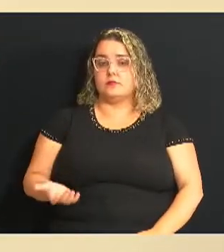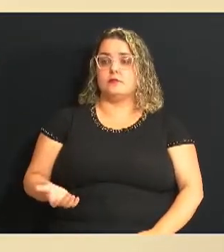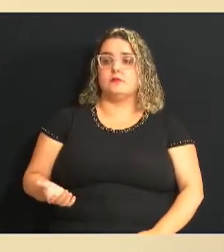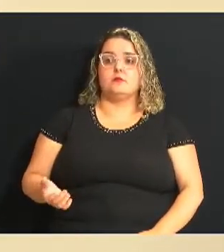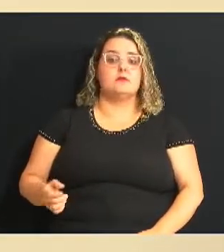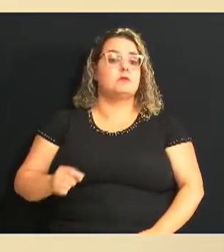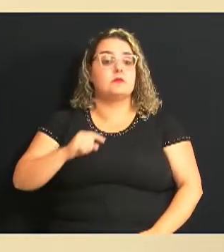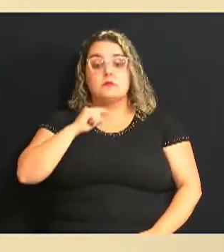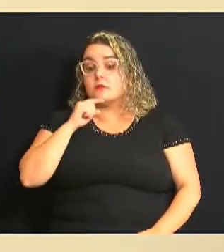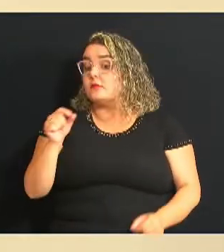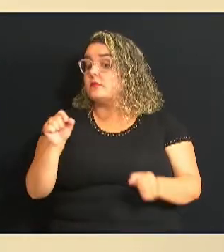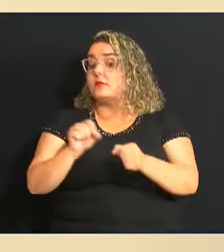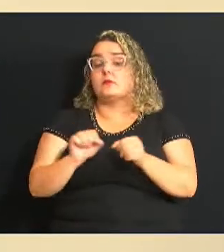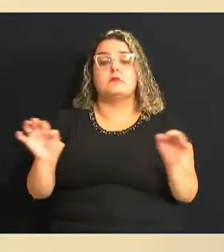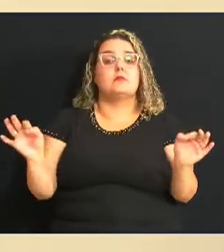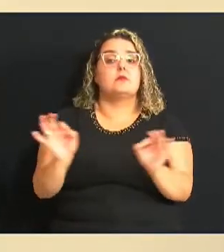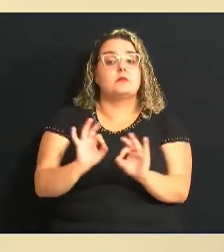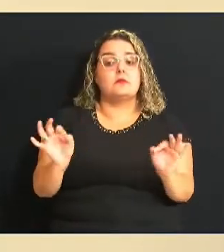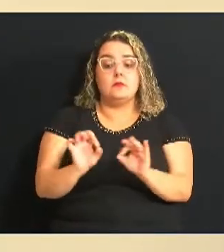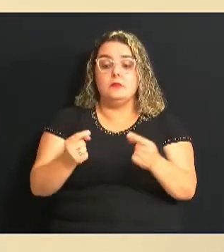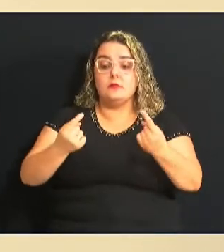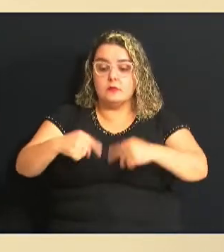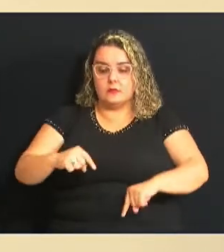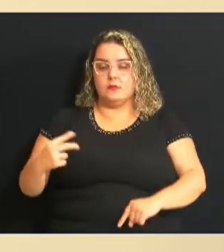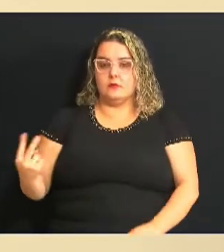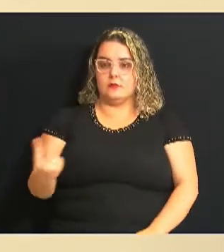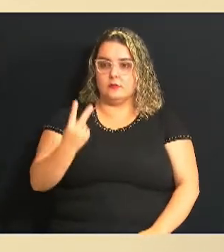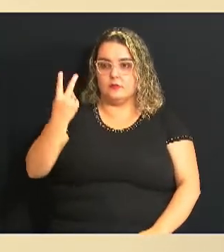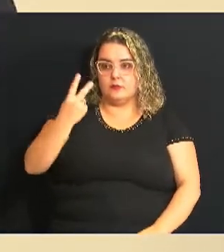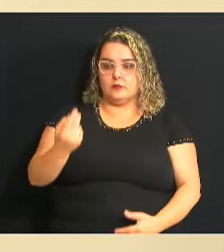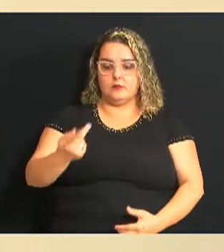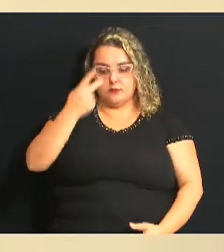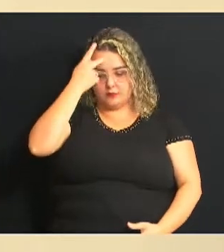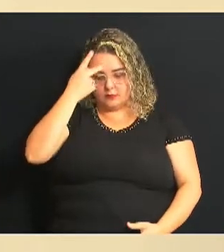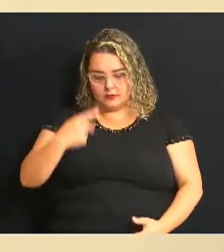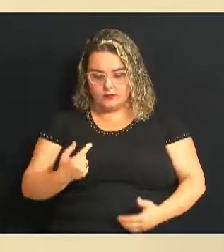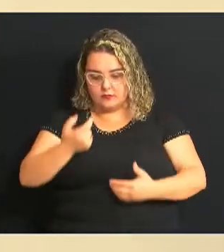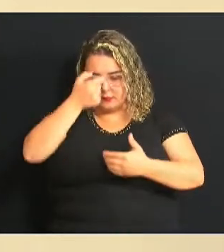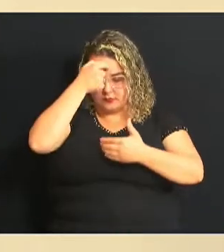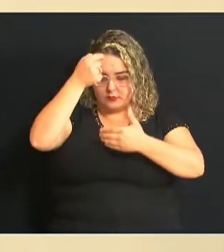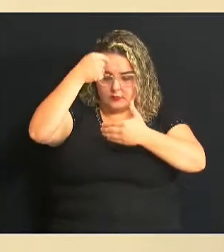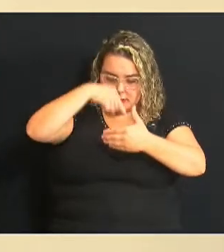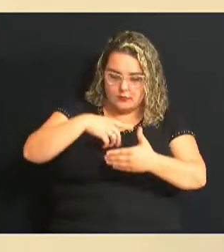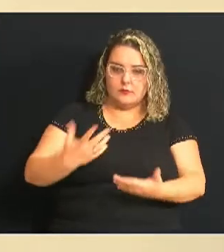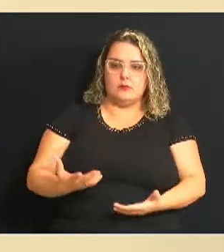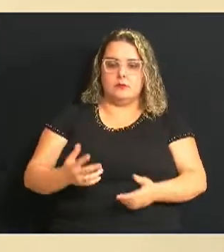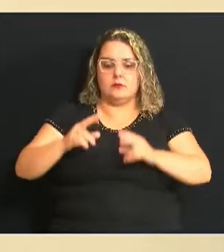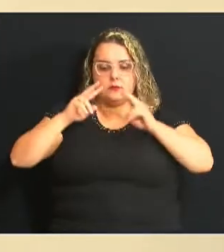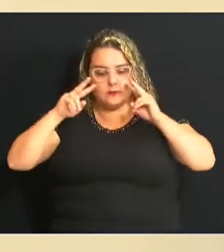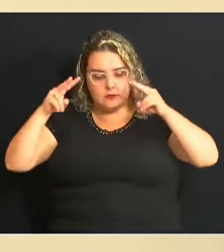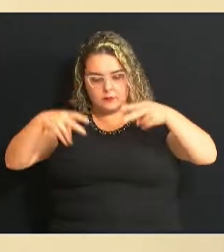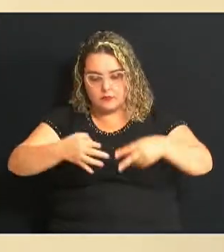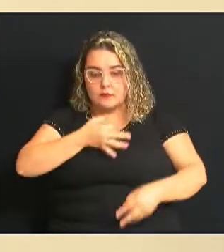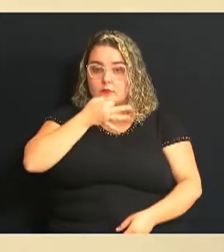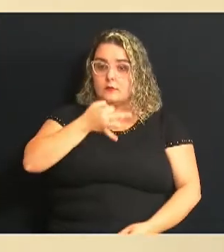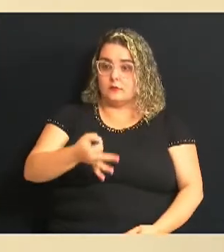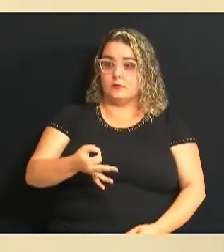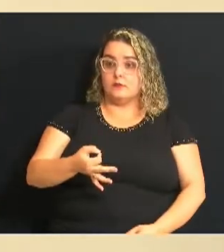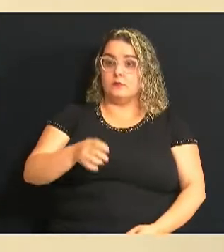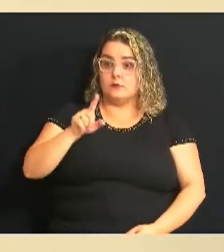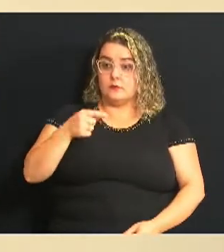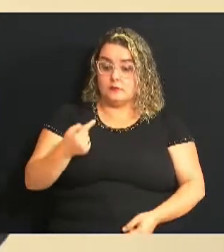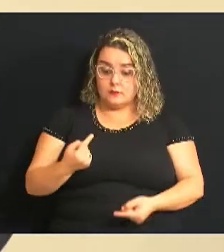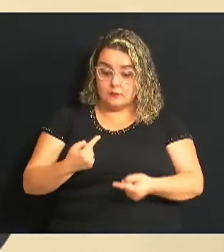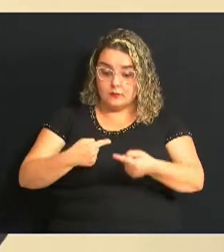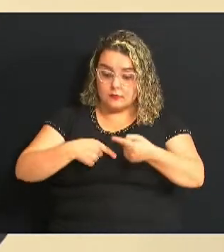contra os seus valores, a sua consciência, a sua cosmovisão. Mas isso é uma conquista que